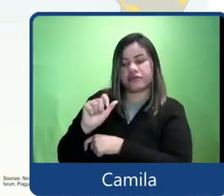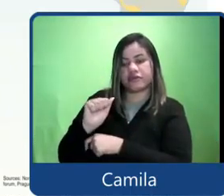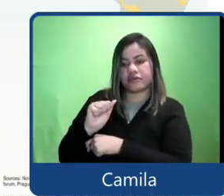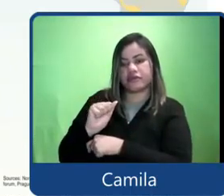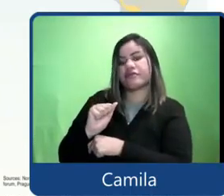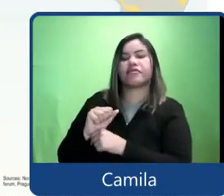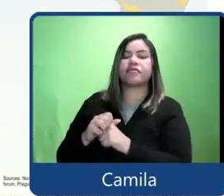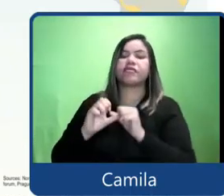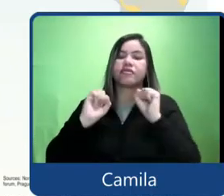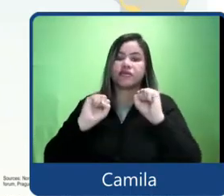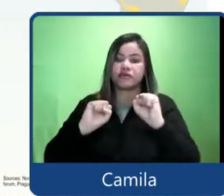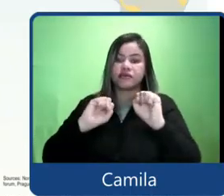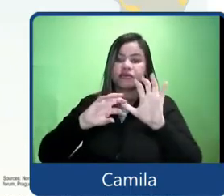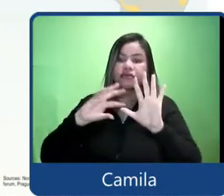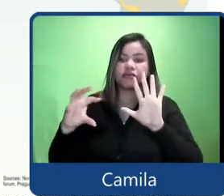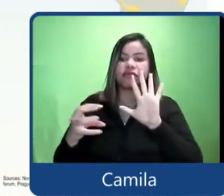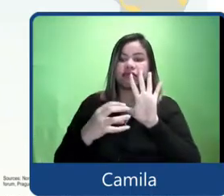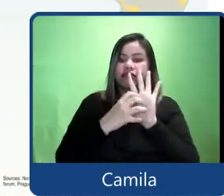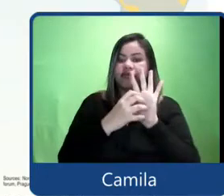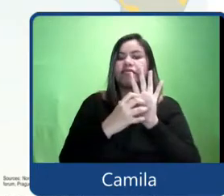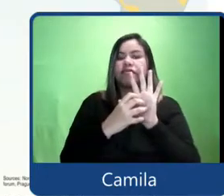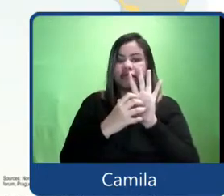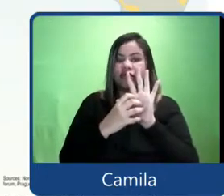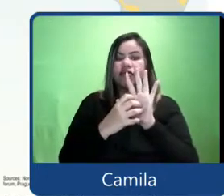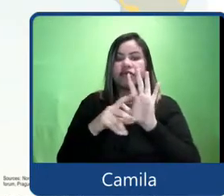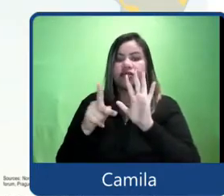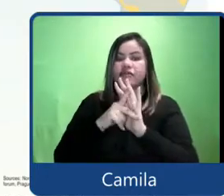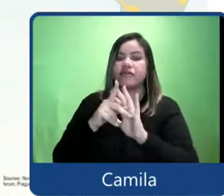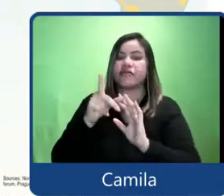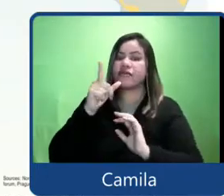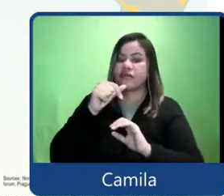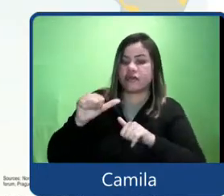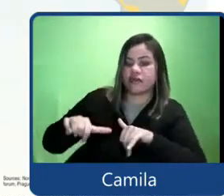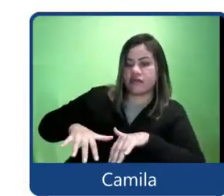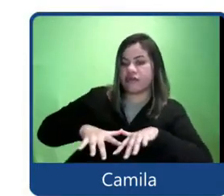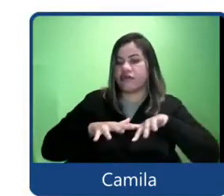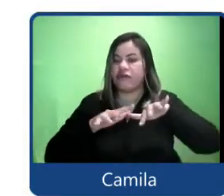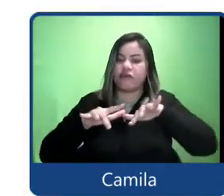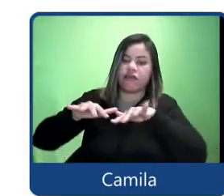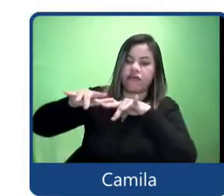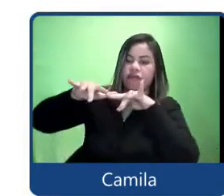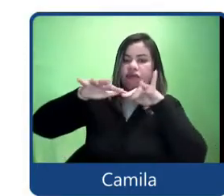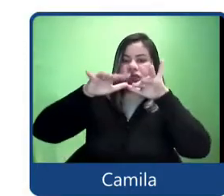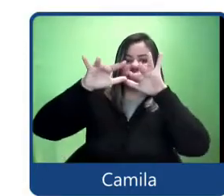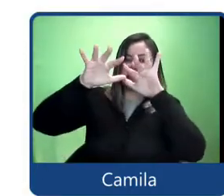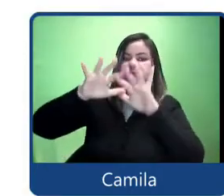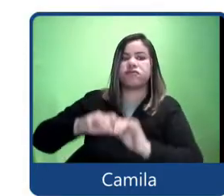serem afetadas pela elevação do nível do mar. E aí